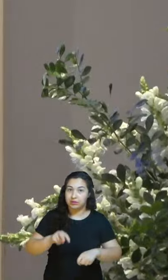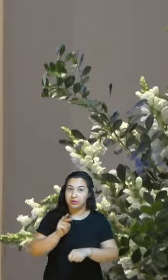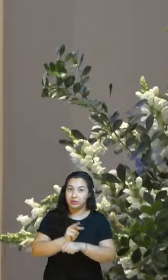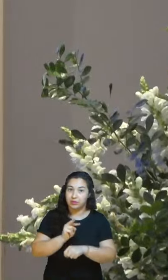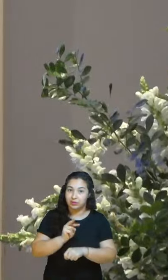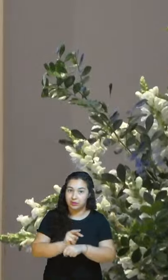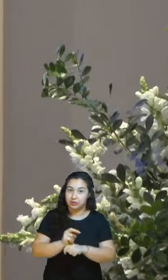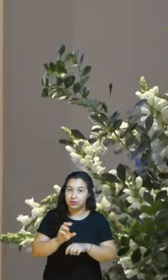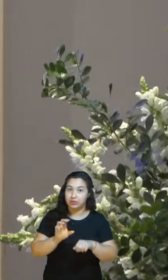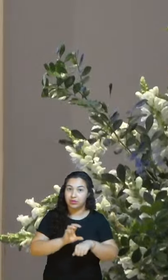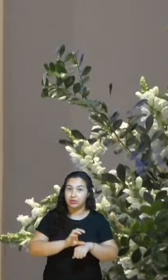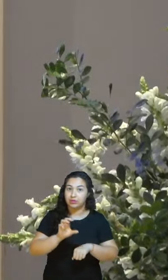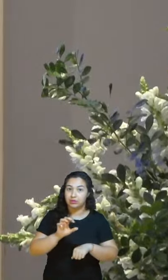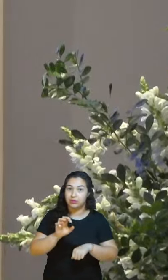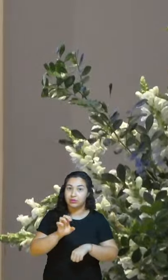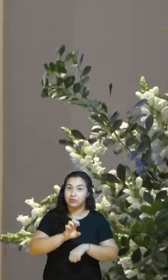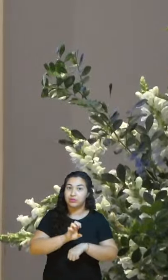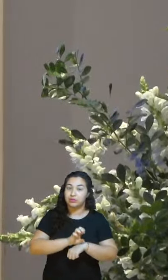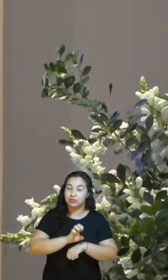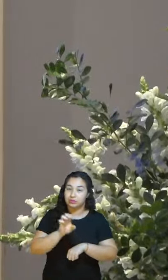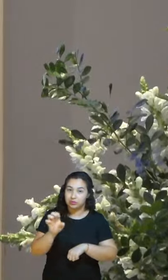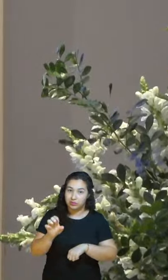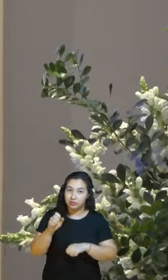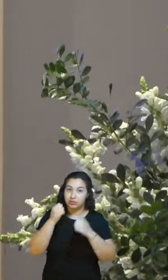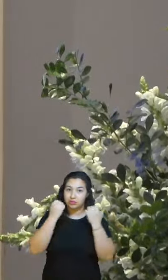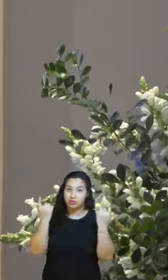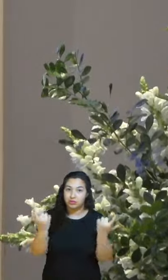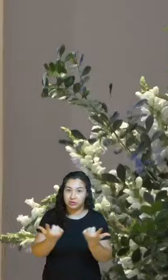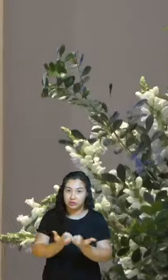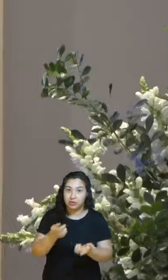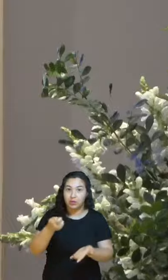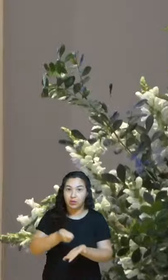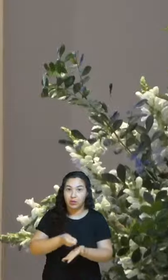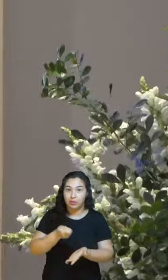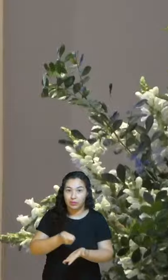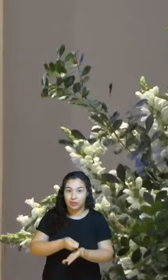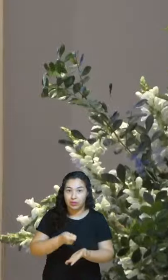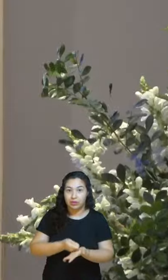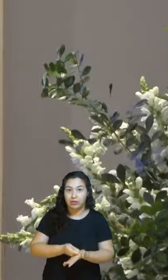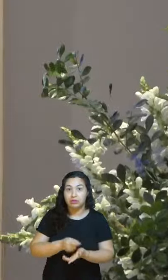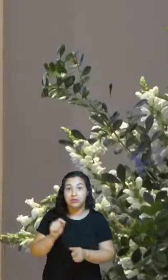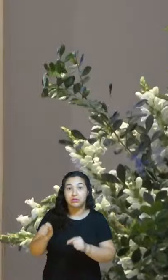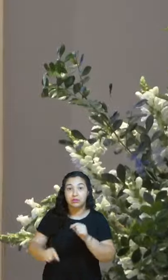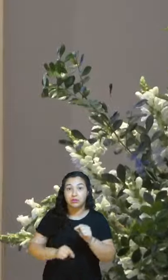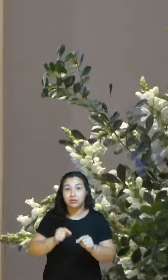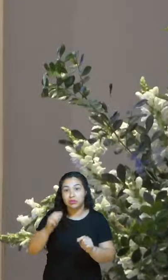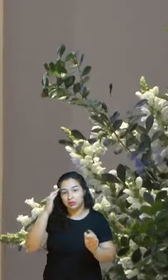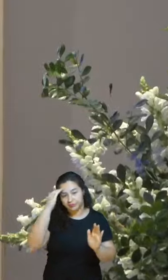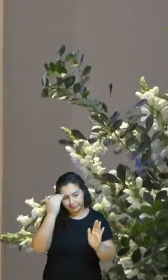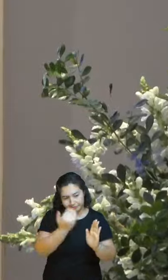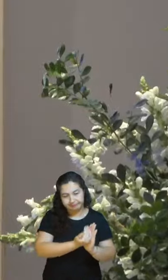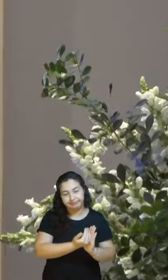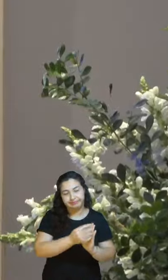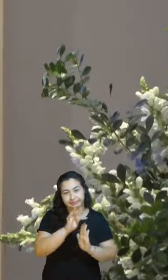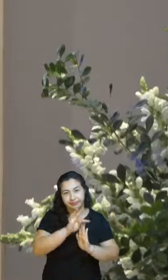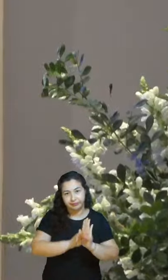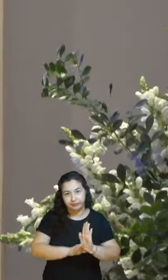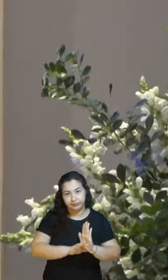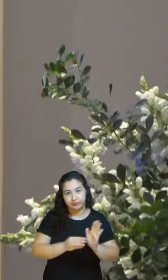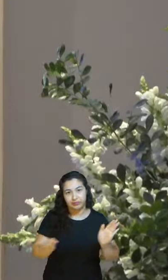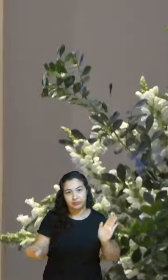estado a assembleia também tem a obrigação de fazê-la cumprir conforme o texto que está ali